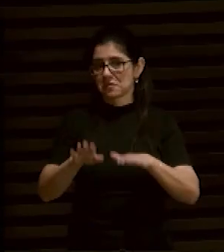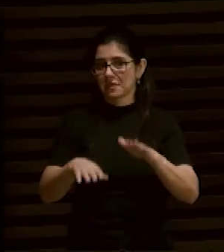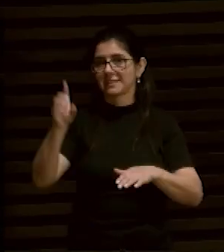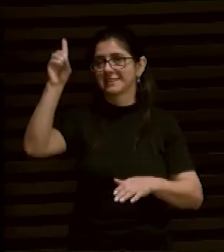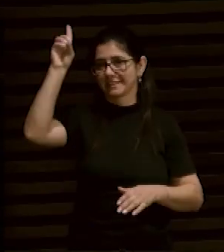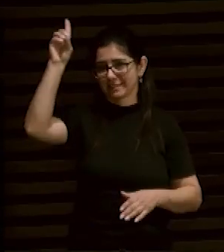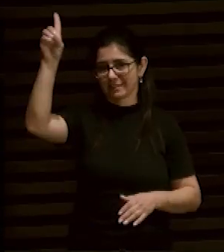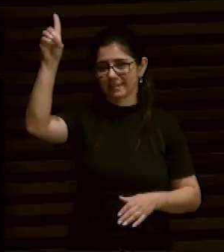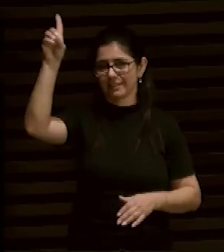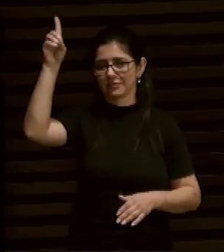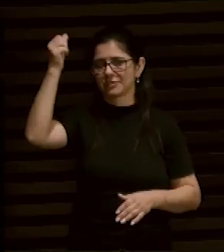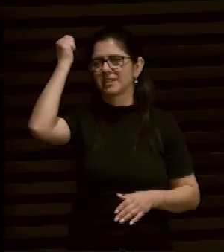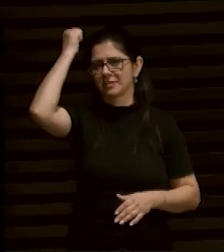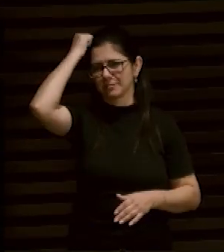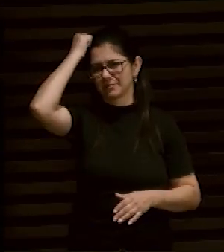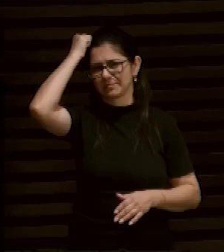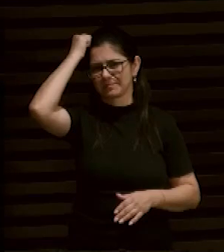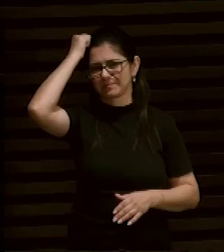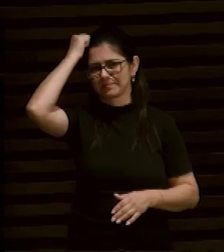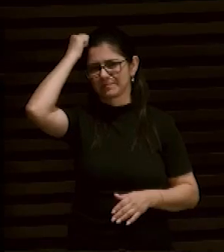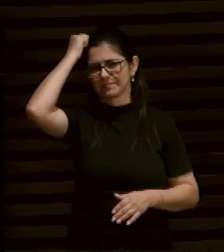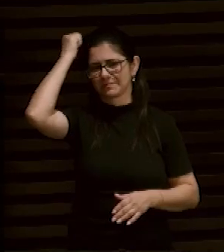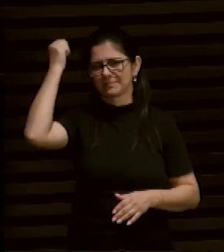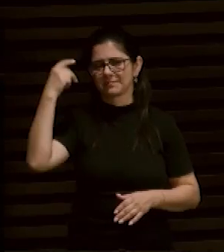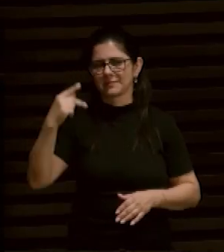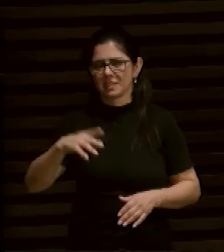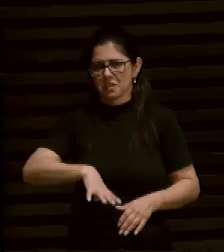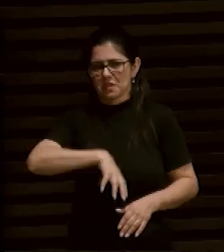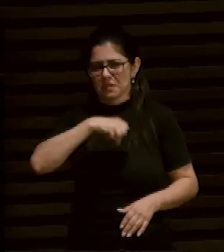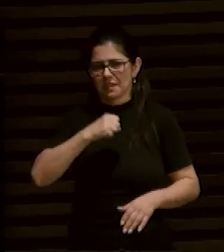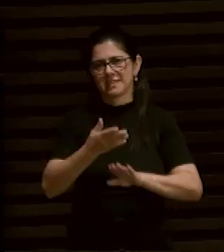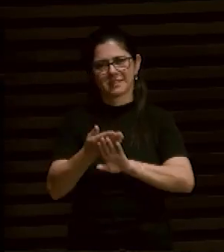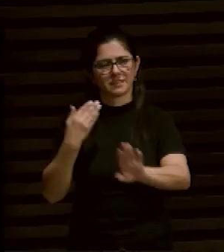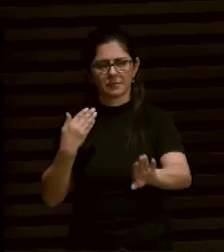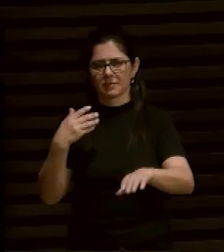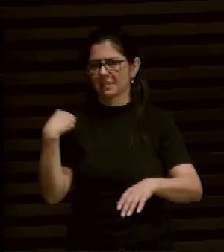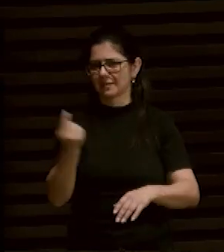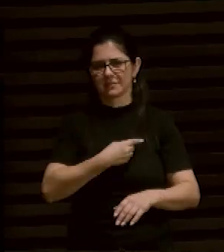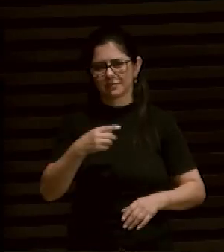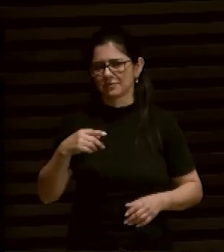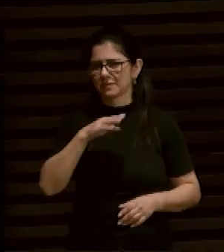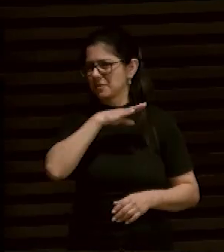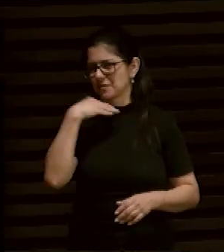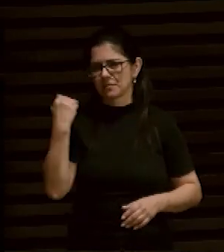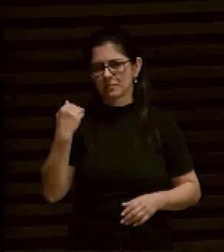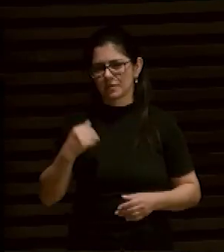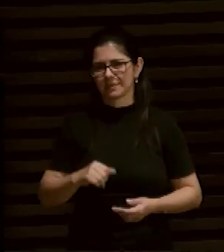do furor da sua ira, de sorte que não pereçamos? Meus irmãos, quem